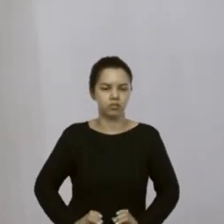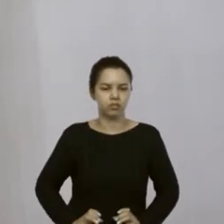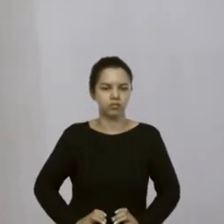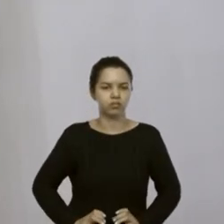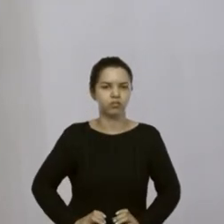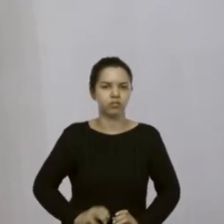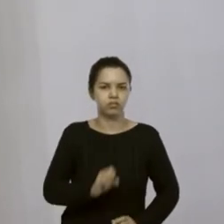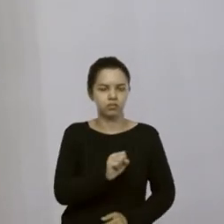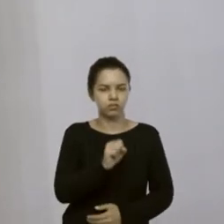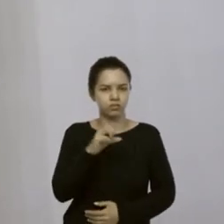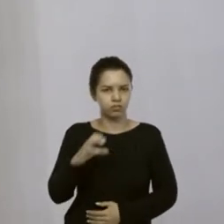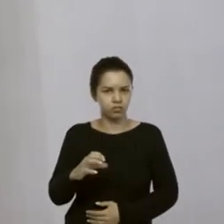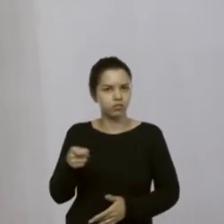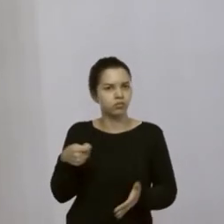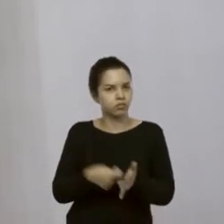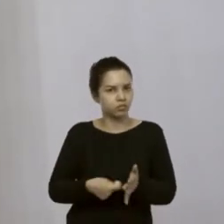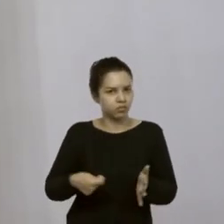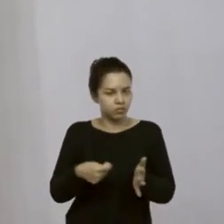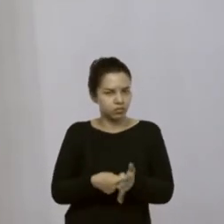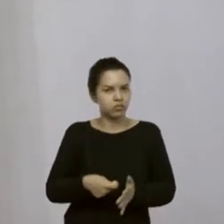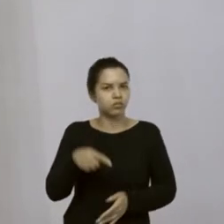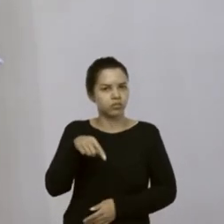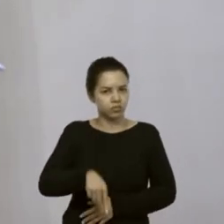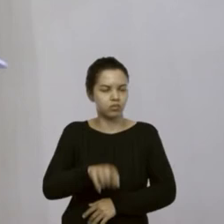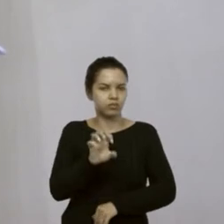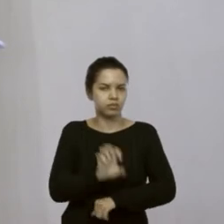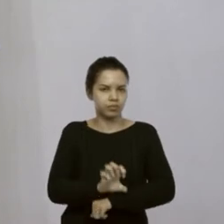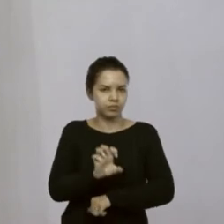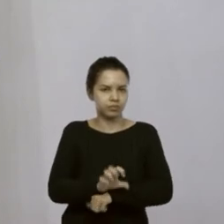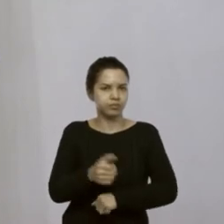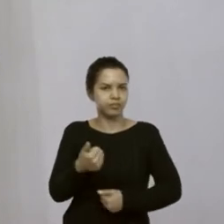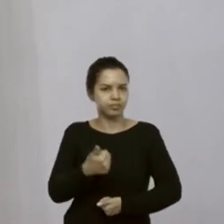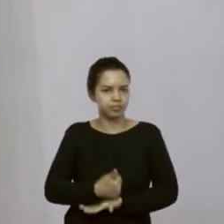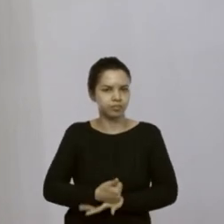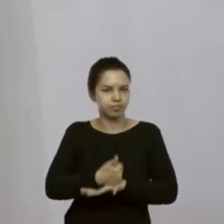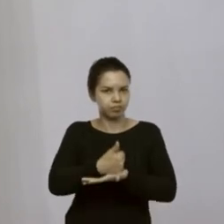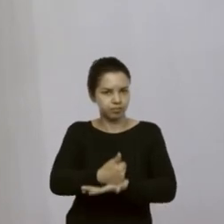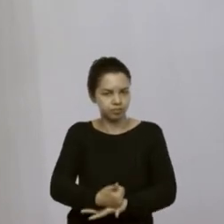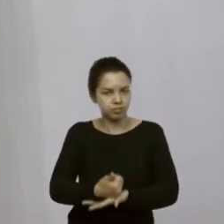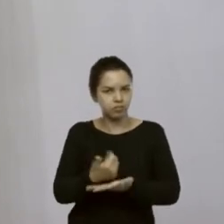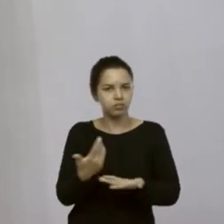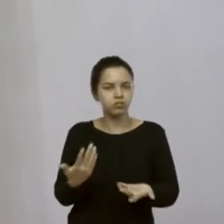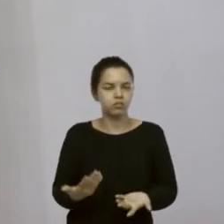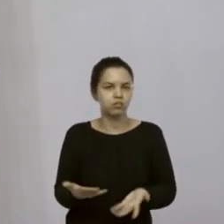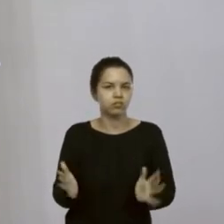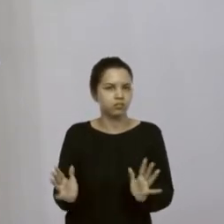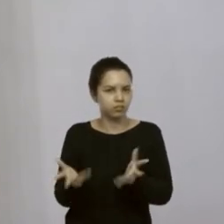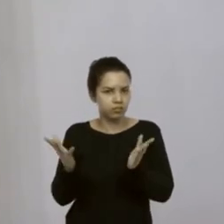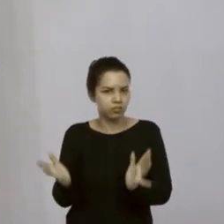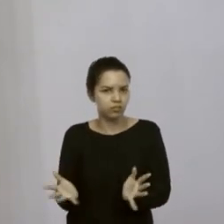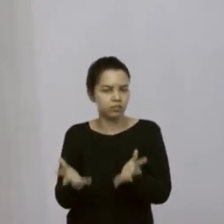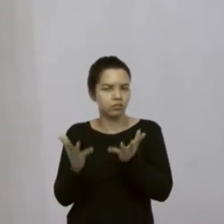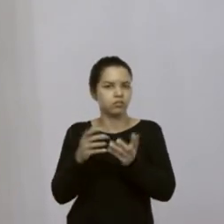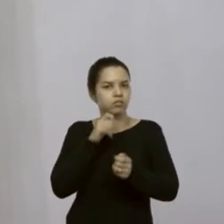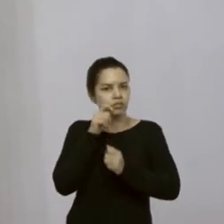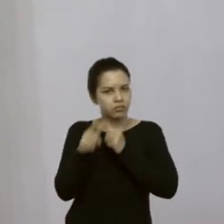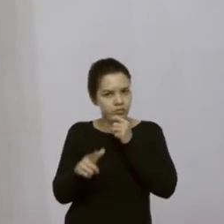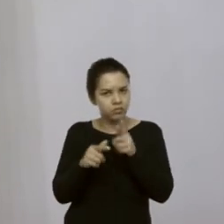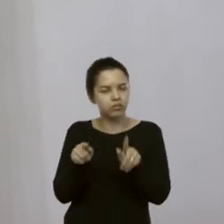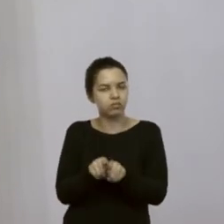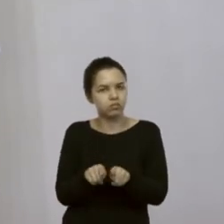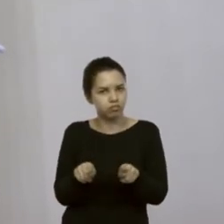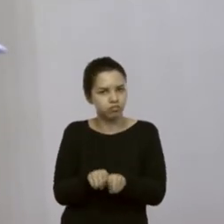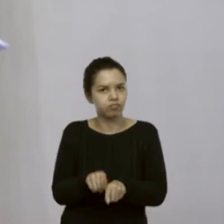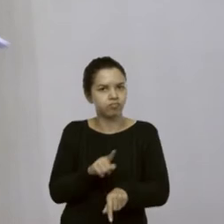Catarina lutam pelo nosso Estado, apoiando, incentivando e criticando quando for preciso.